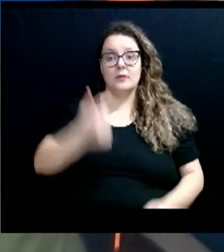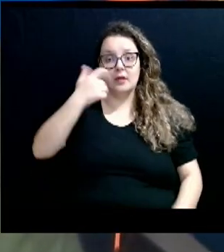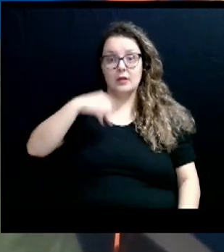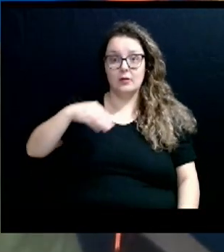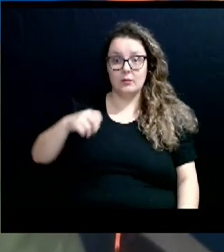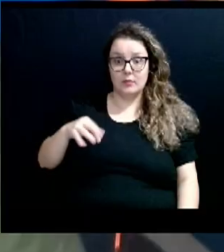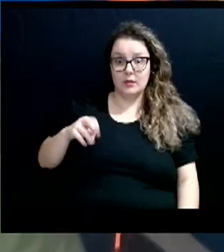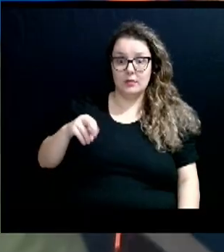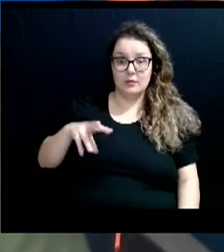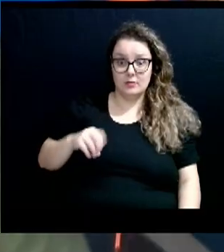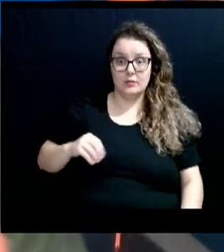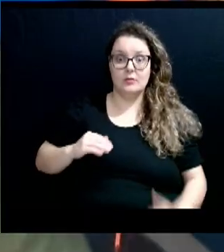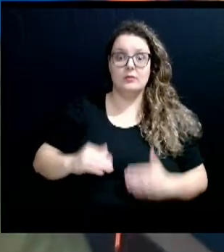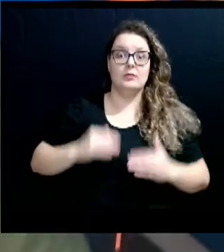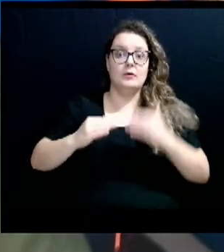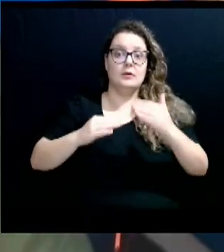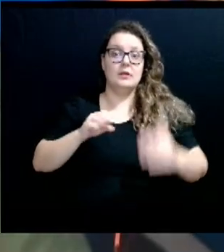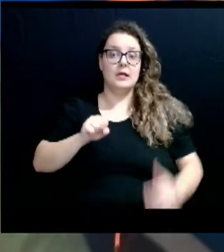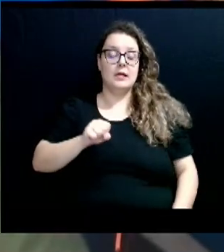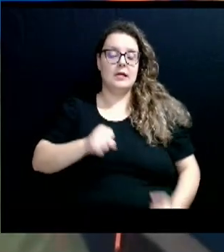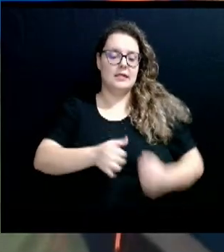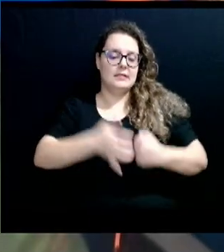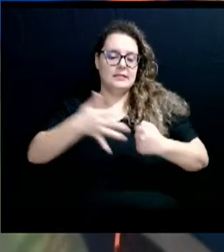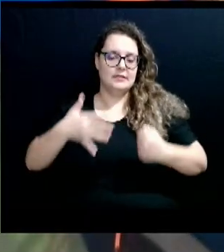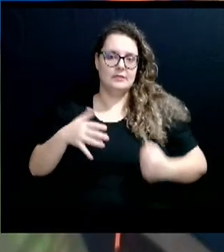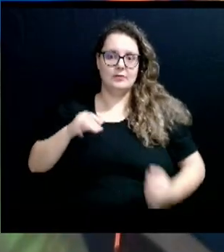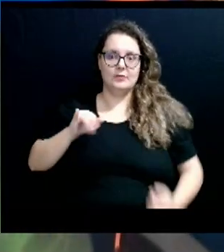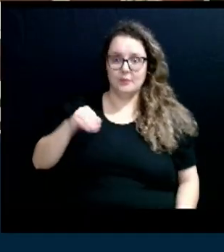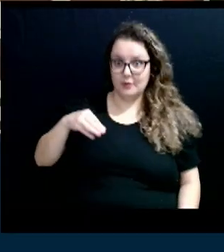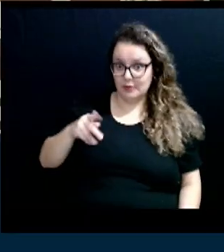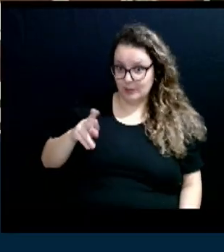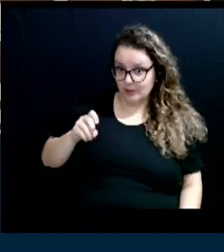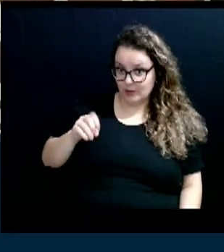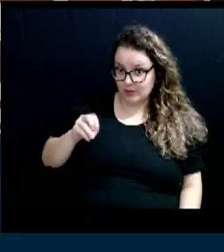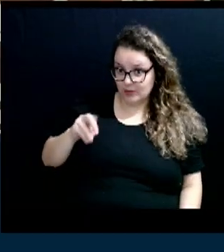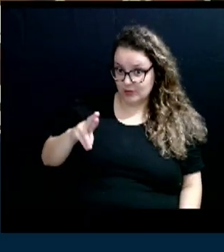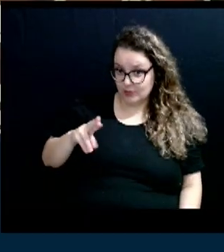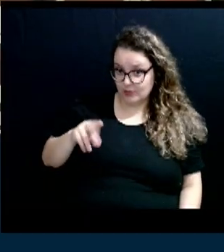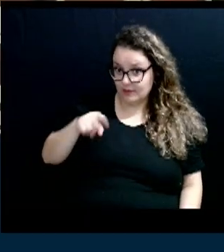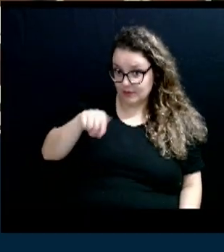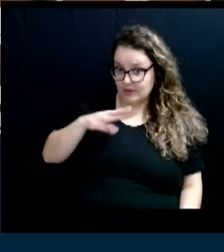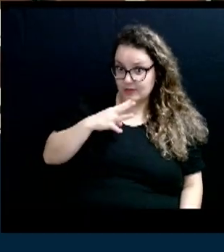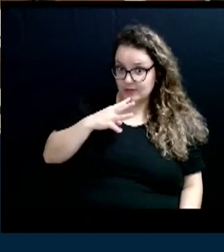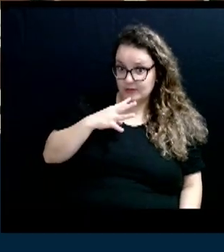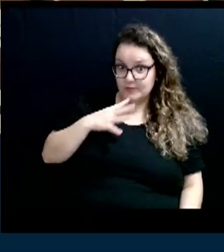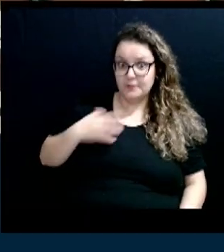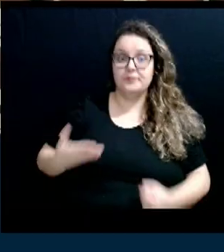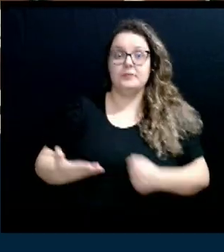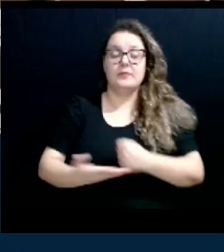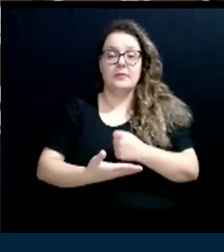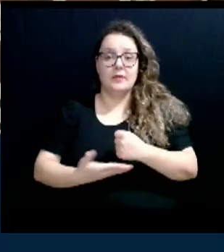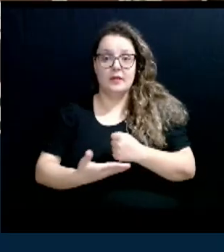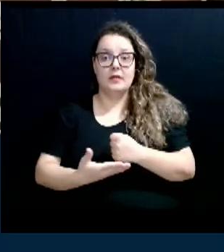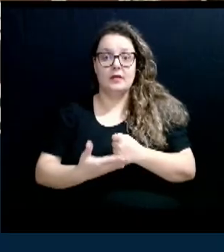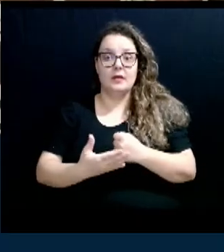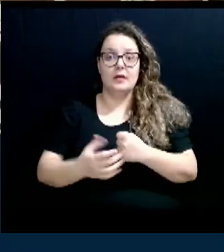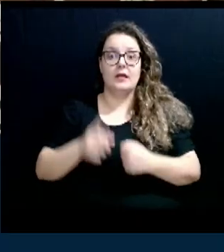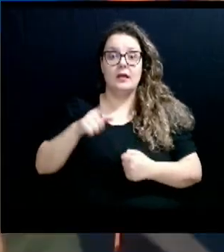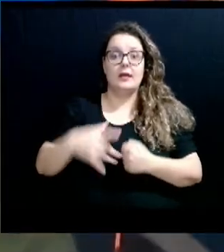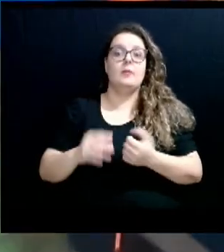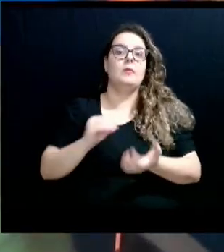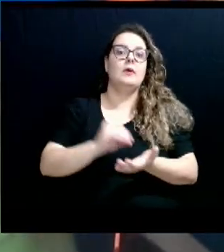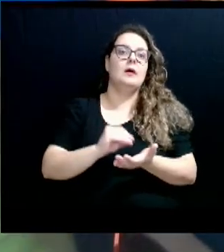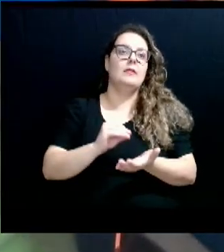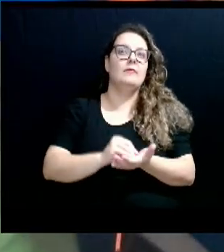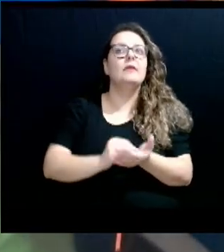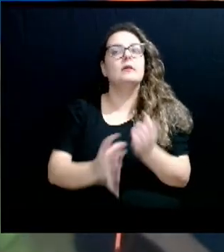síndrome do impostor. Vocês conhecem a síndrome do impostor? Basicamente é uma insegurança. E lá na